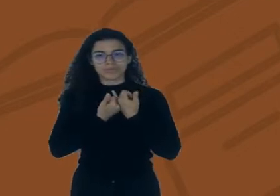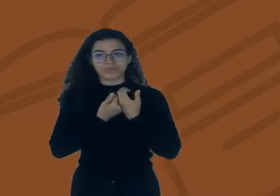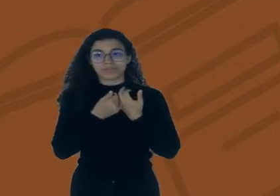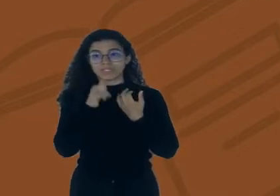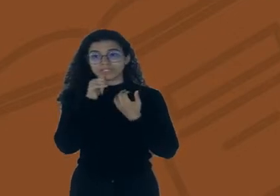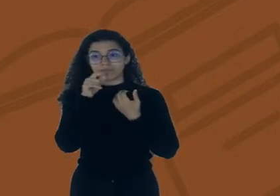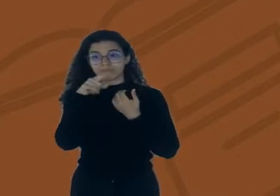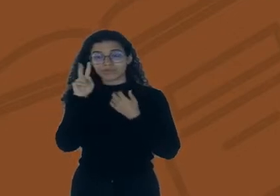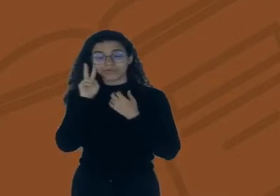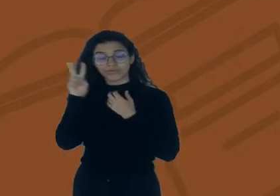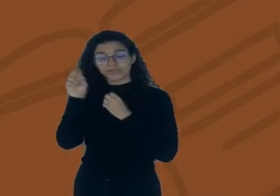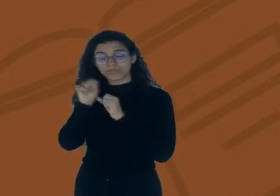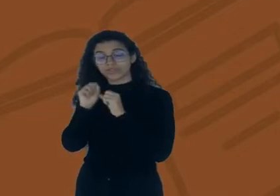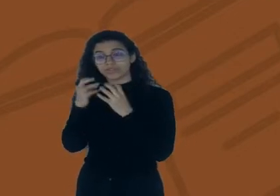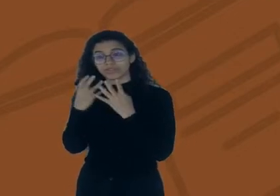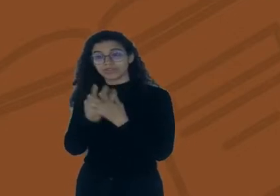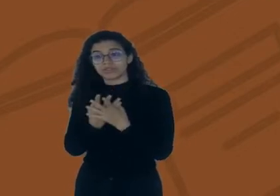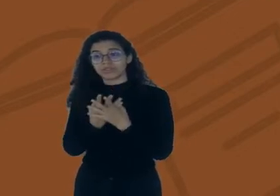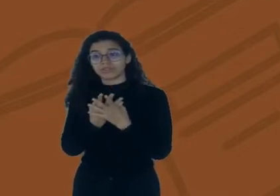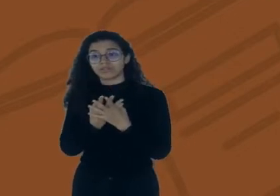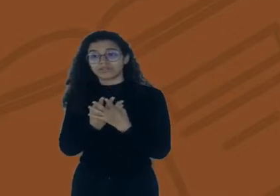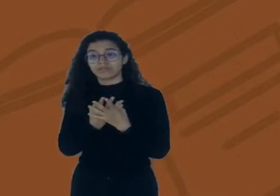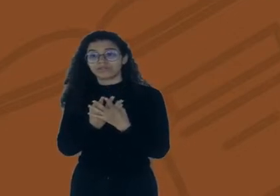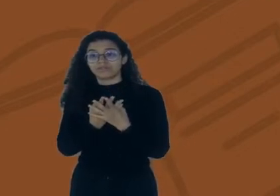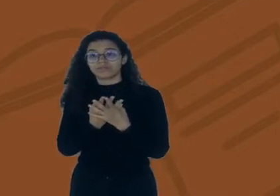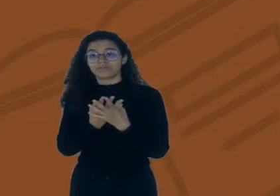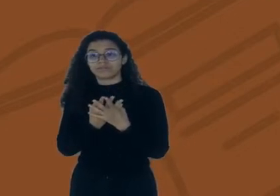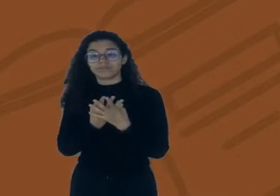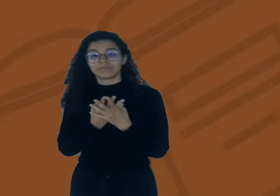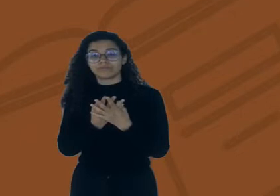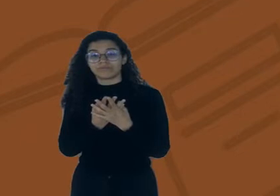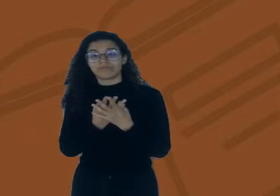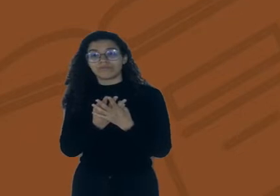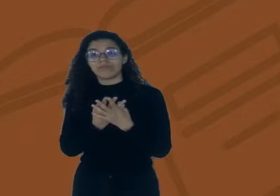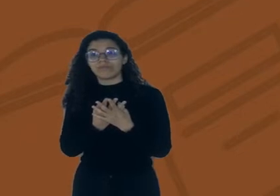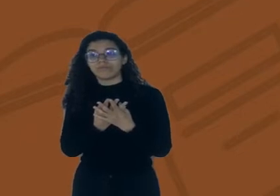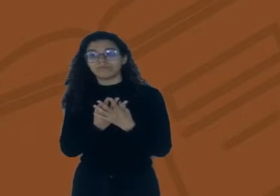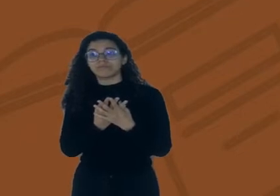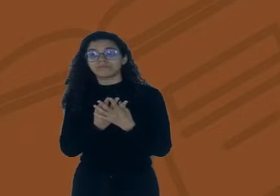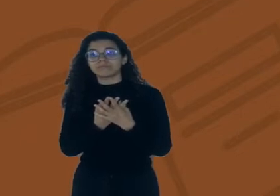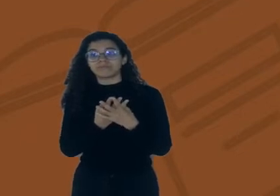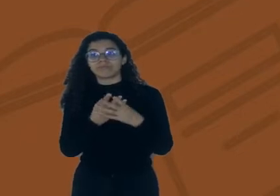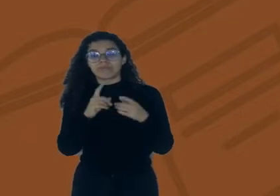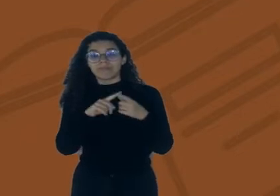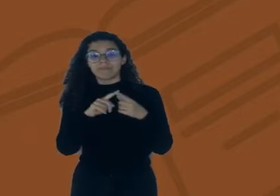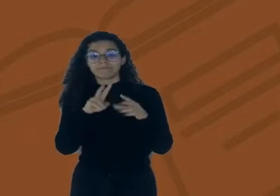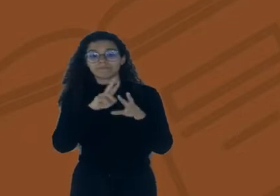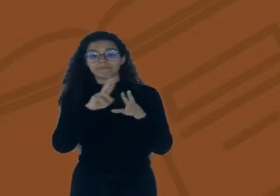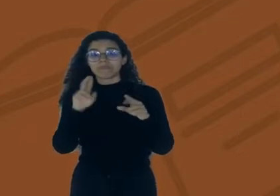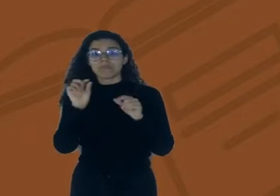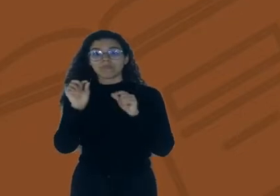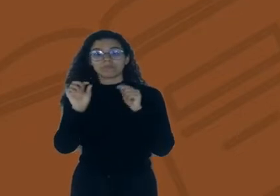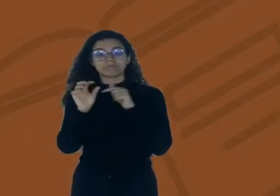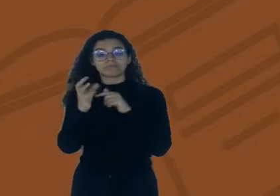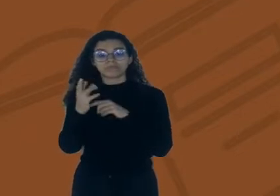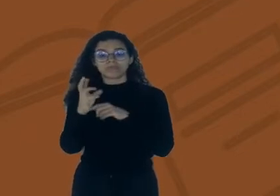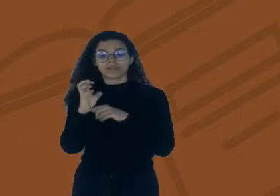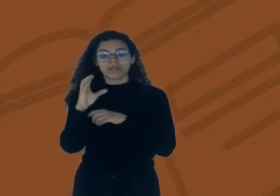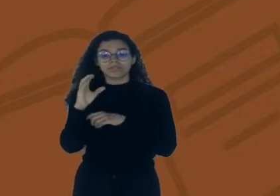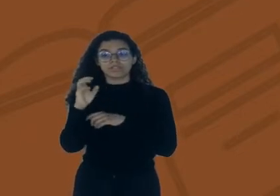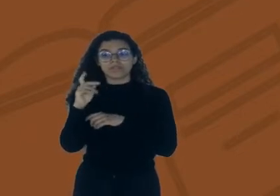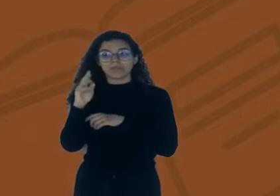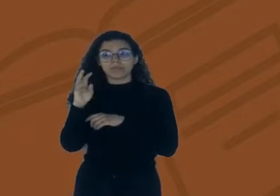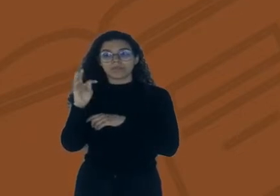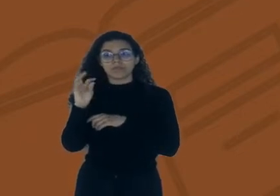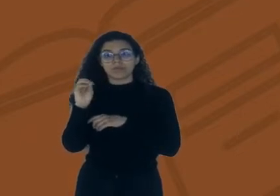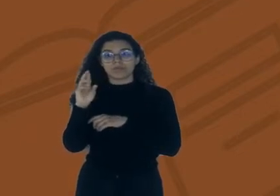aqui no slide. Os dendritos são esses prolongamentos, também recebem o nome de receptores de mensagens. São essas